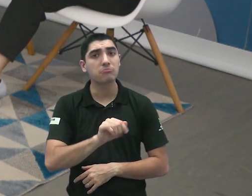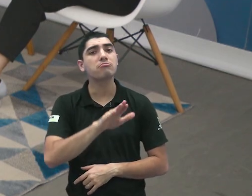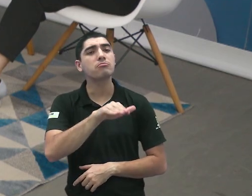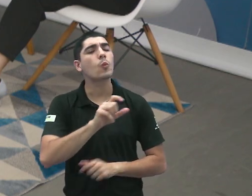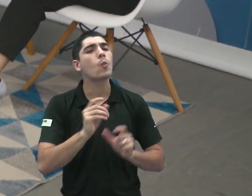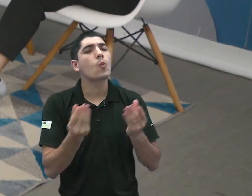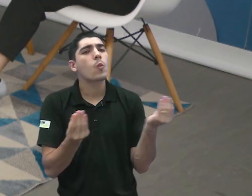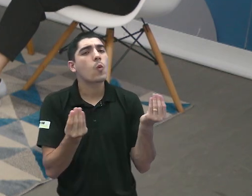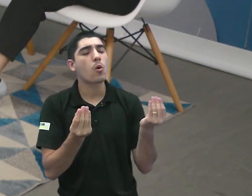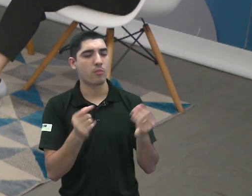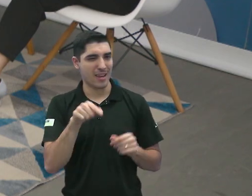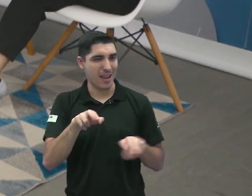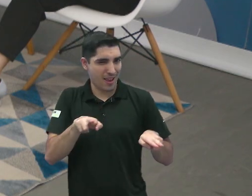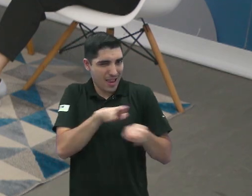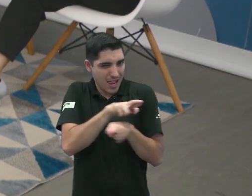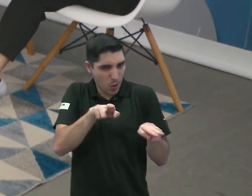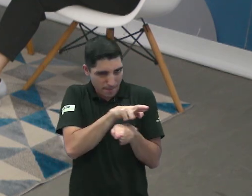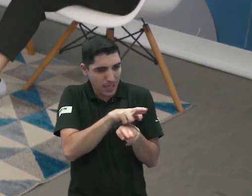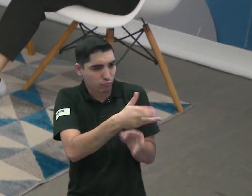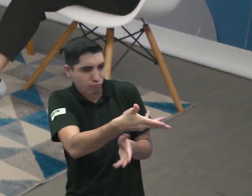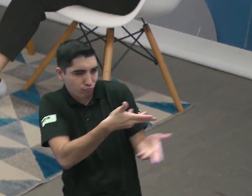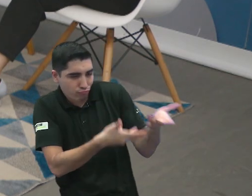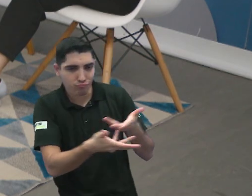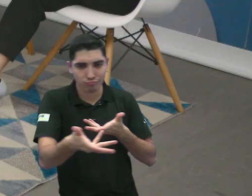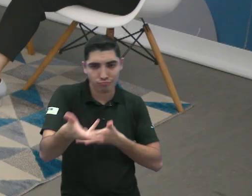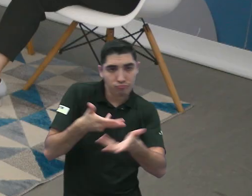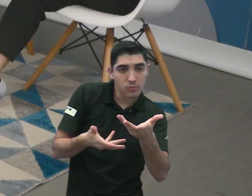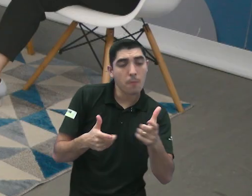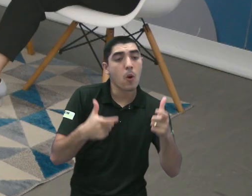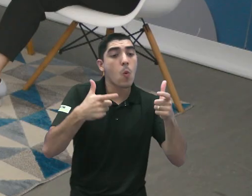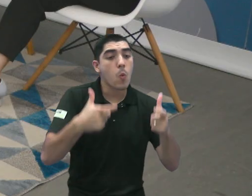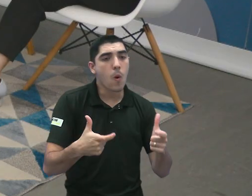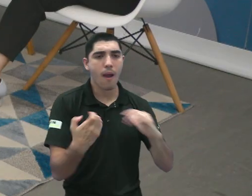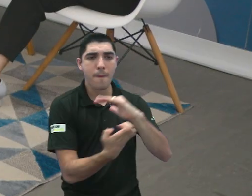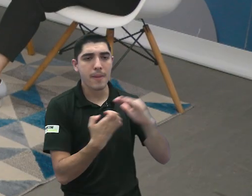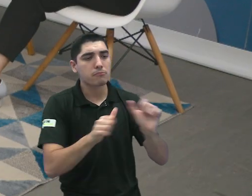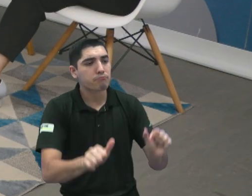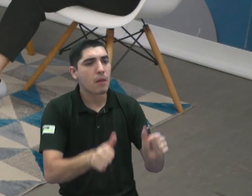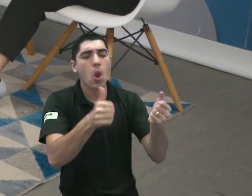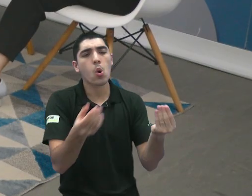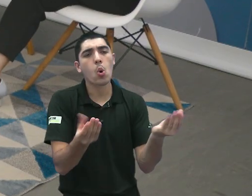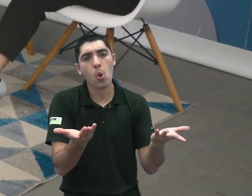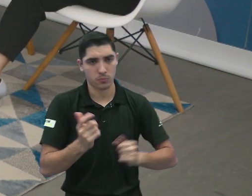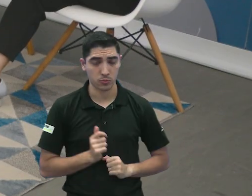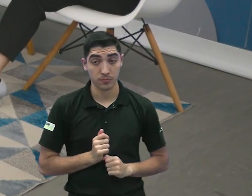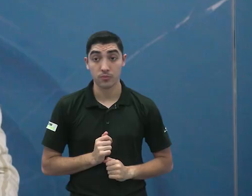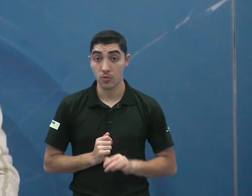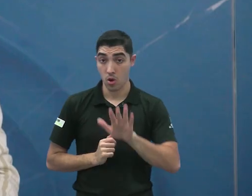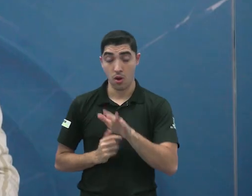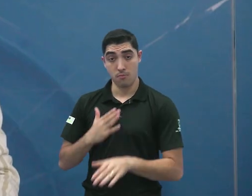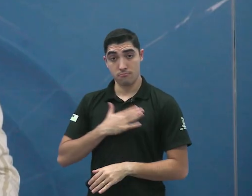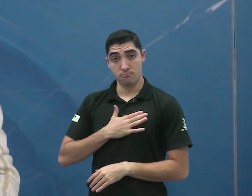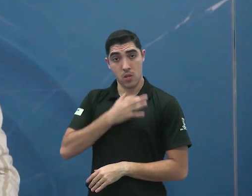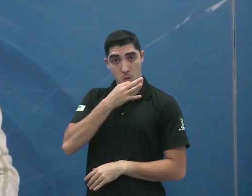das relações interpessoais na construção de um ambiente colaborativo? Tá. Eu acredito muito